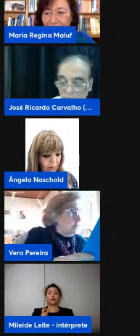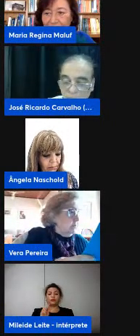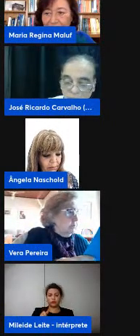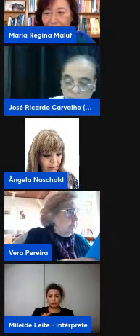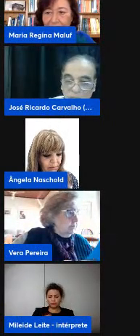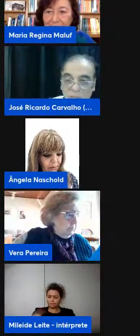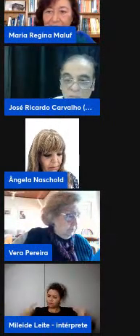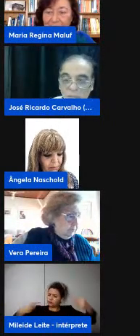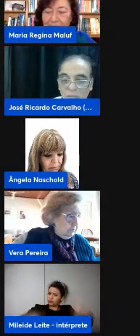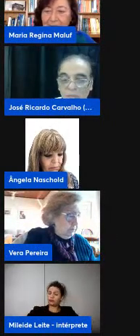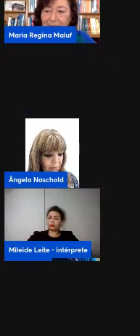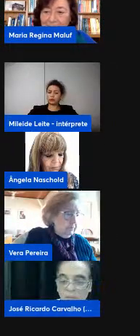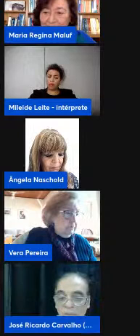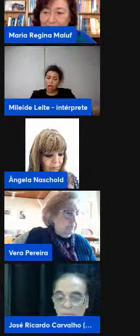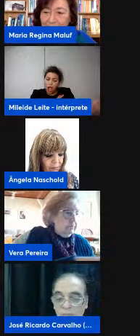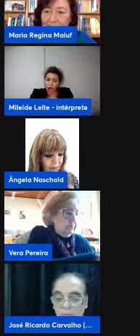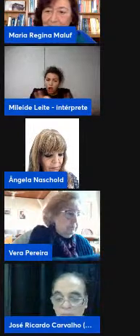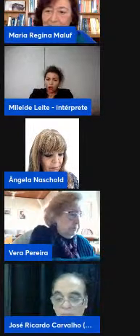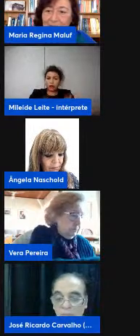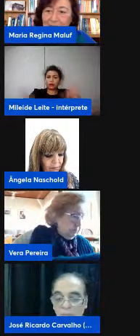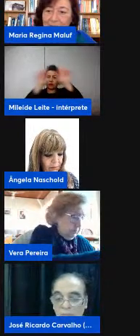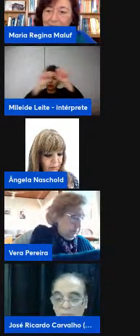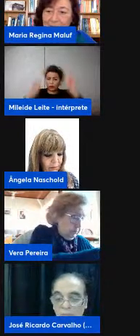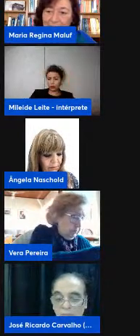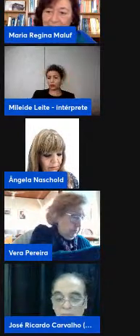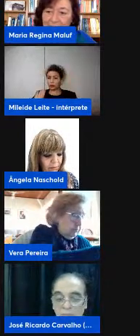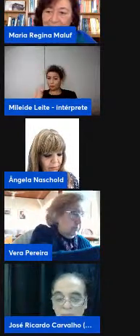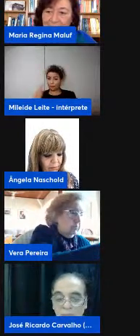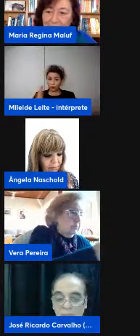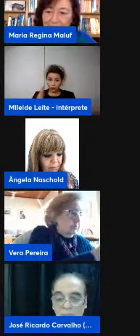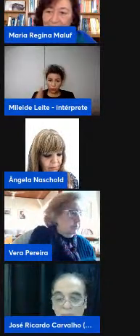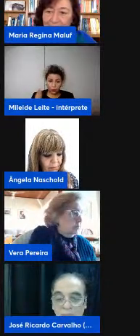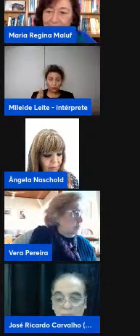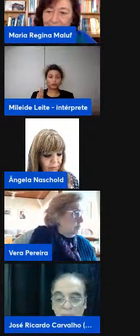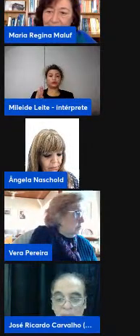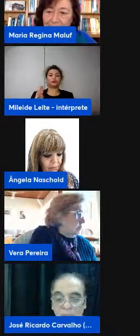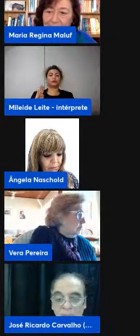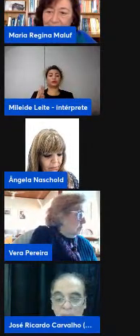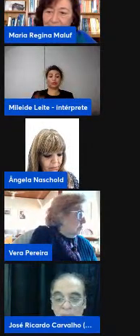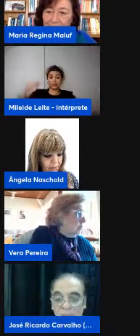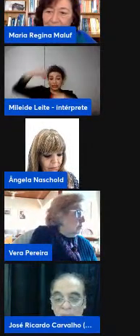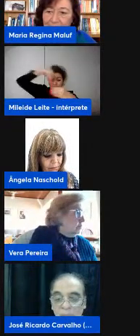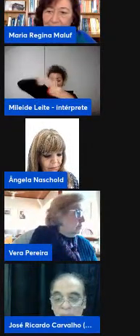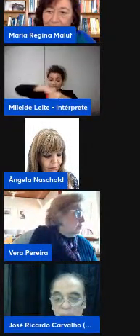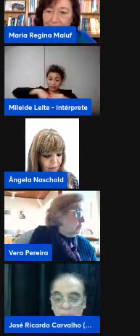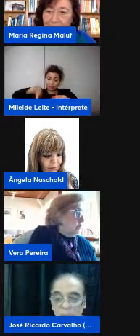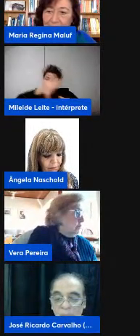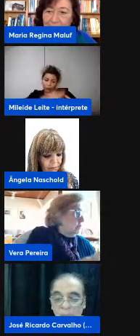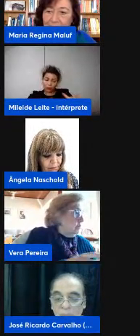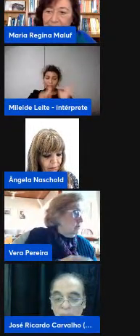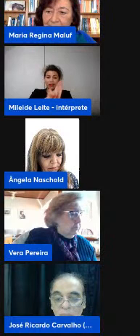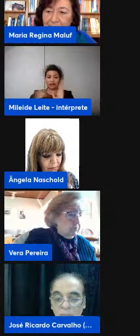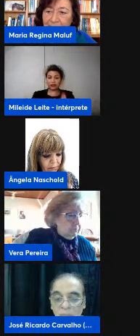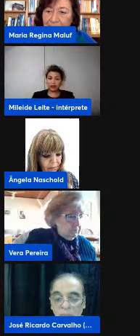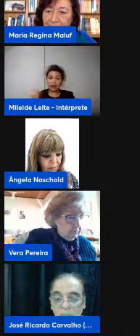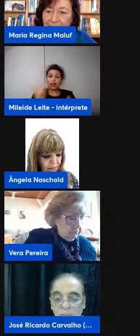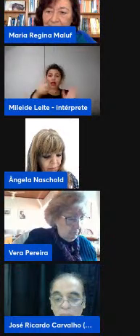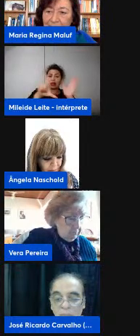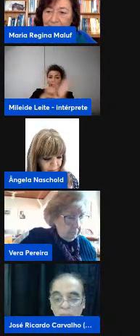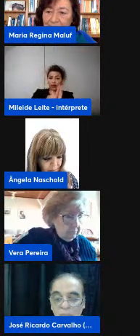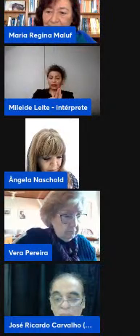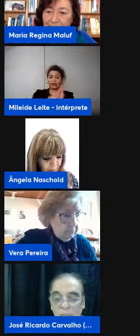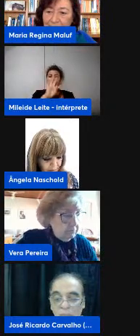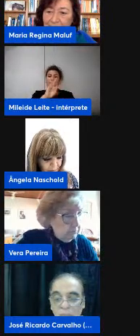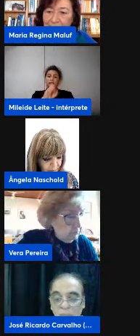confronta a organização de sistemas biológicos dentro dessa lei fundamental, que é a lei da